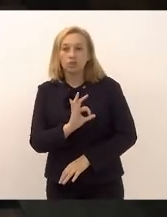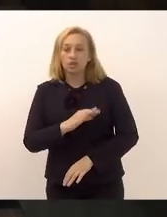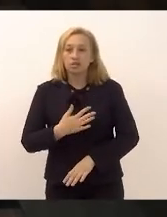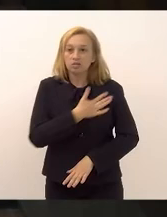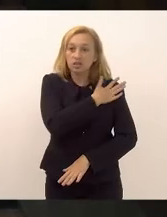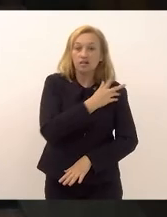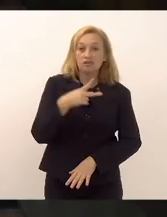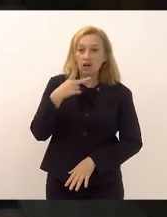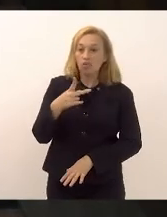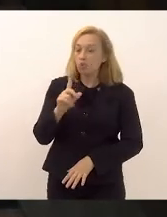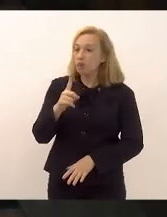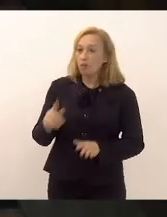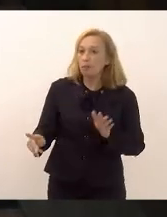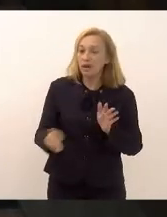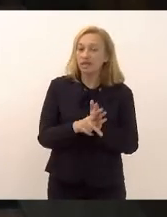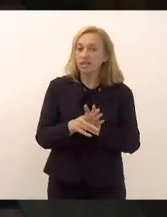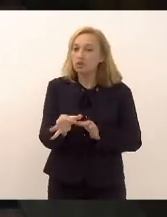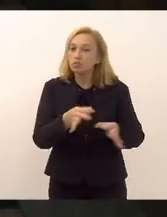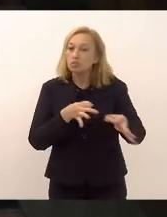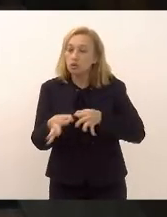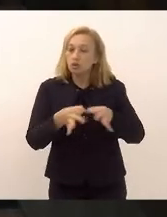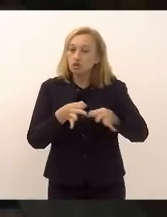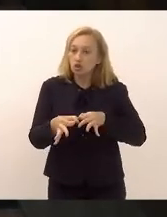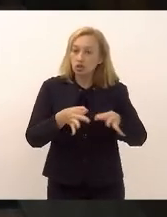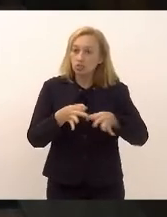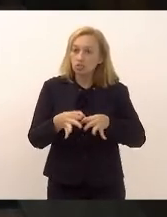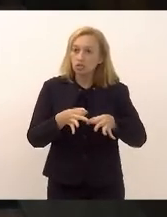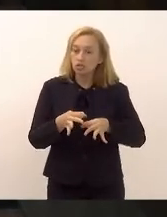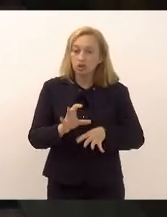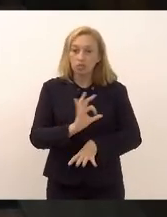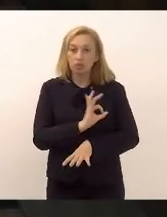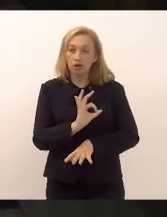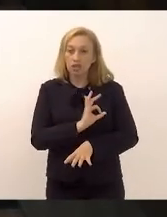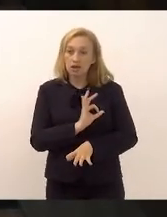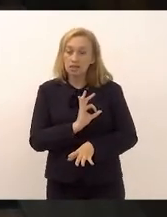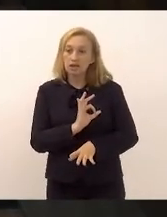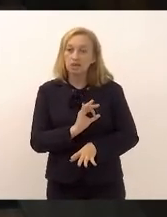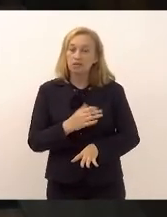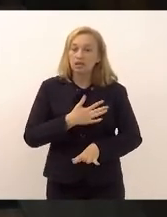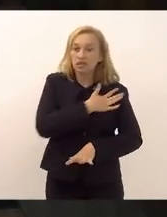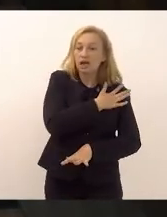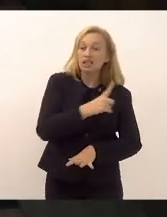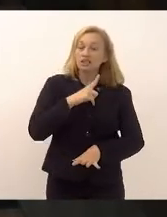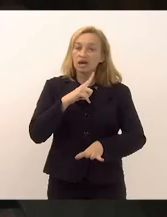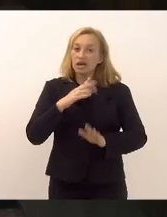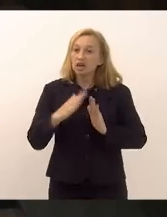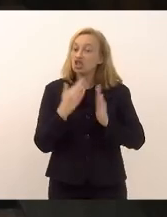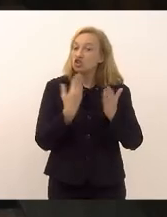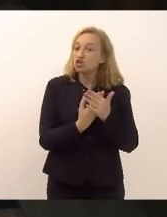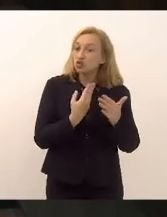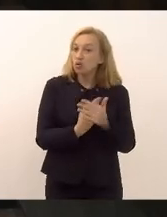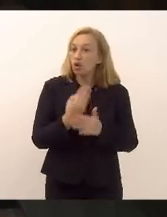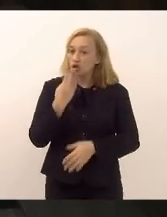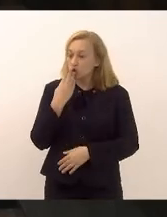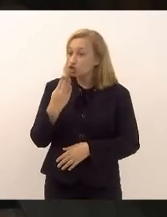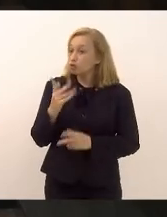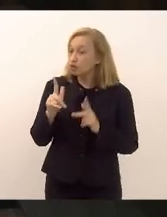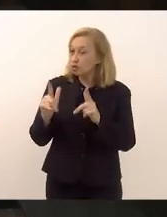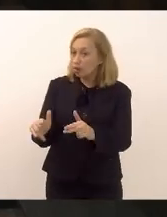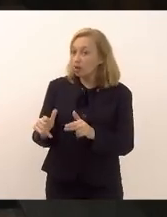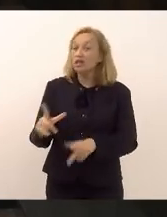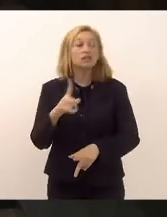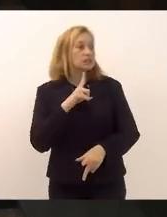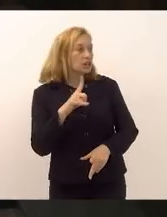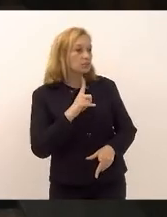manifestou. Não faz parte do projeto da corporação ter escolas desse tipo. Nós já temos as